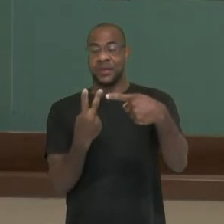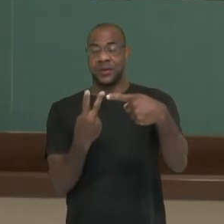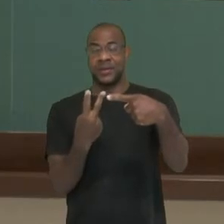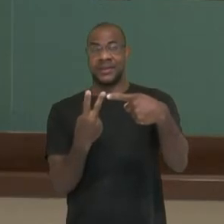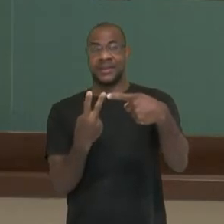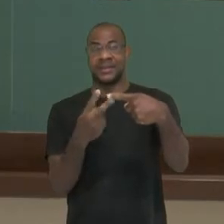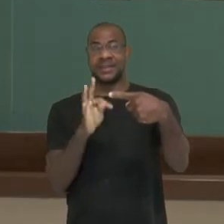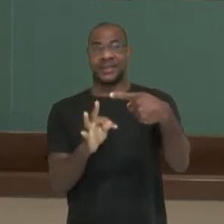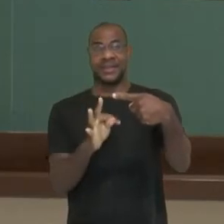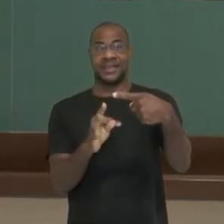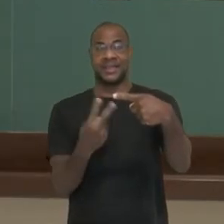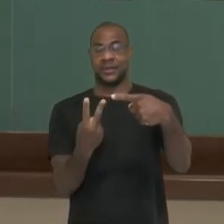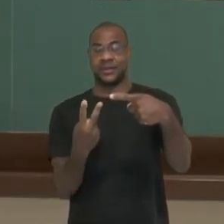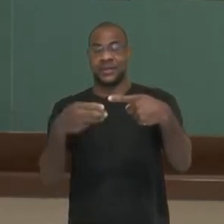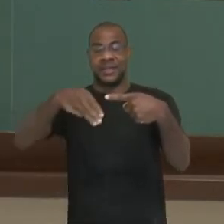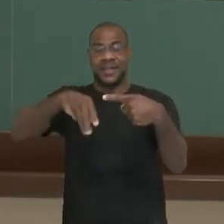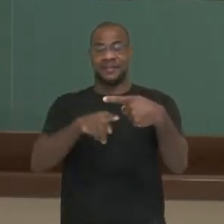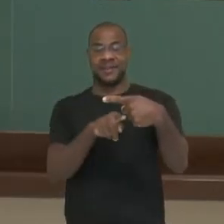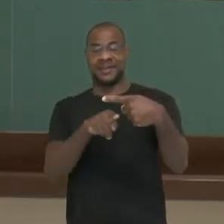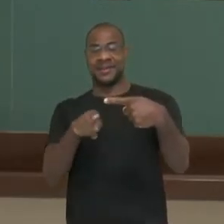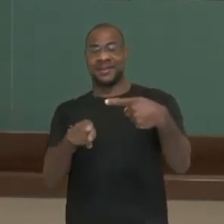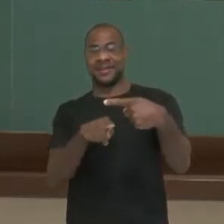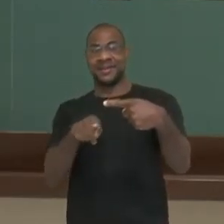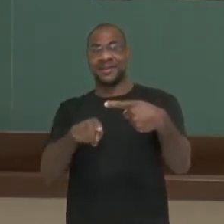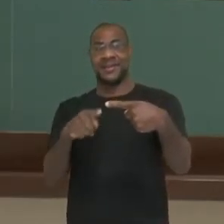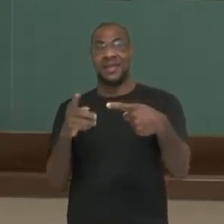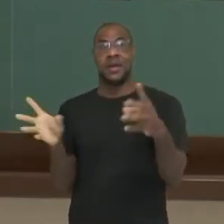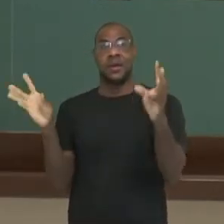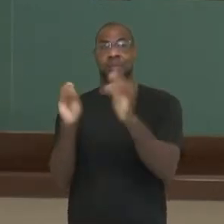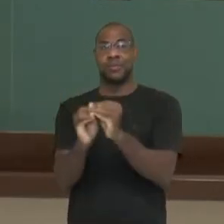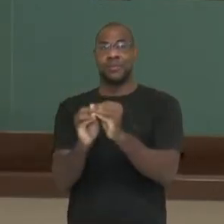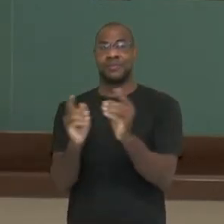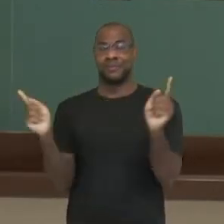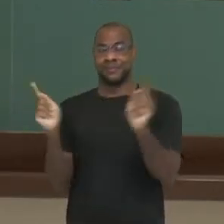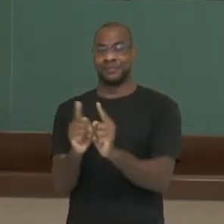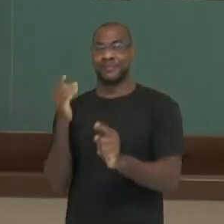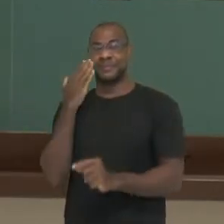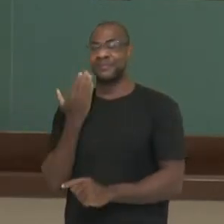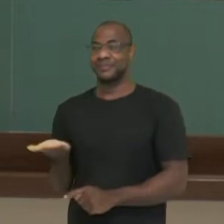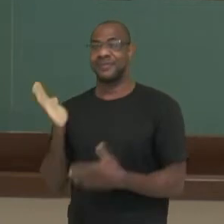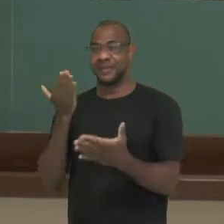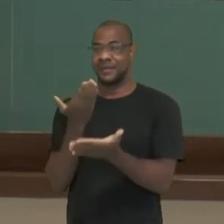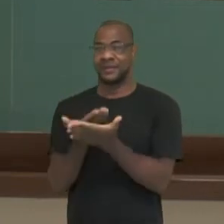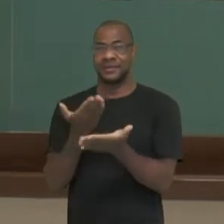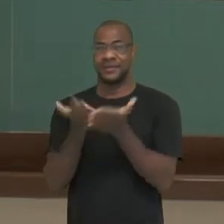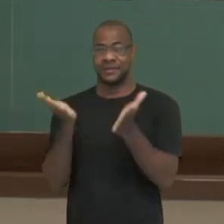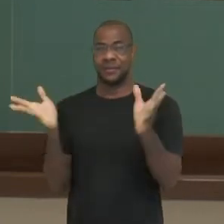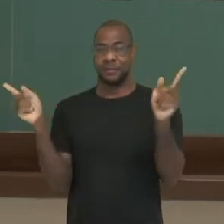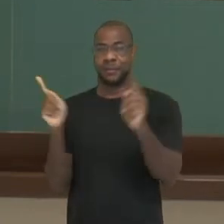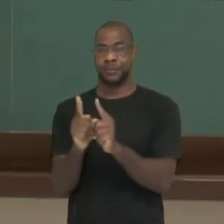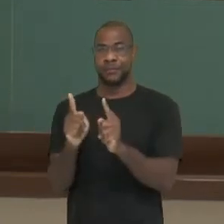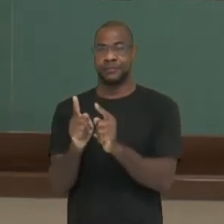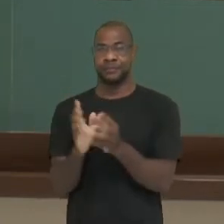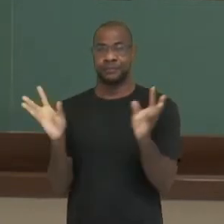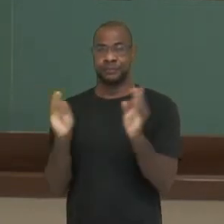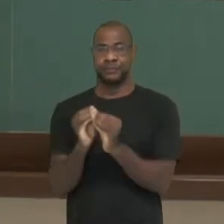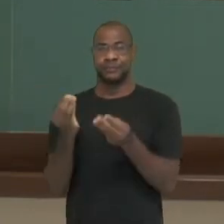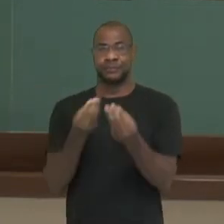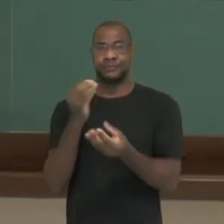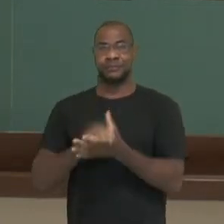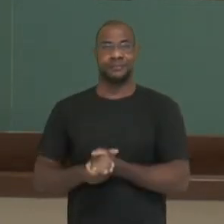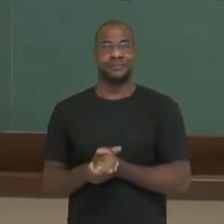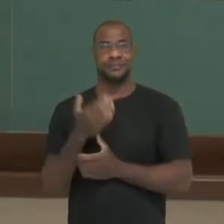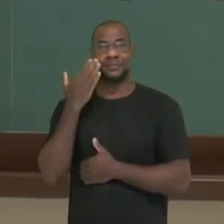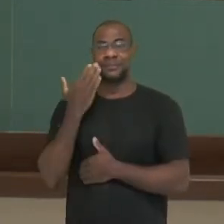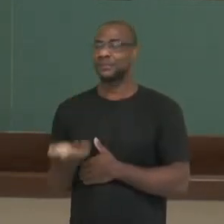Então observe como que eu posso simplificar. Lembra? Nós já estudamos simplificação com